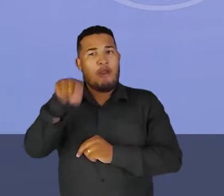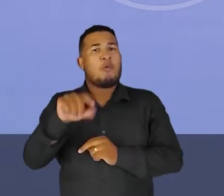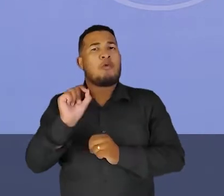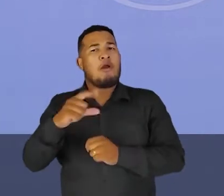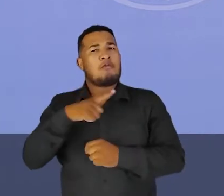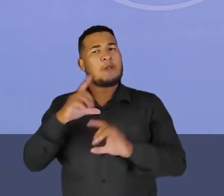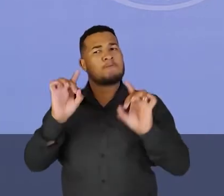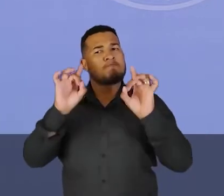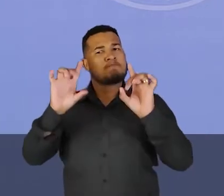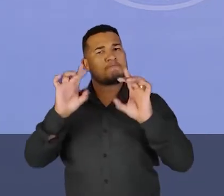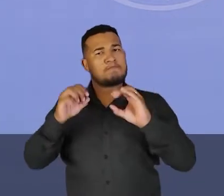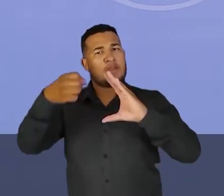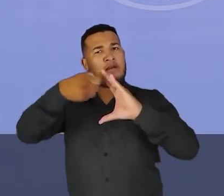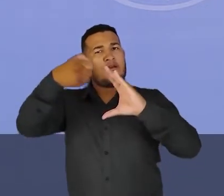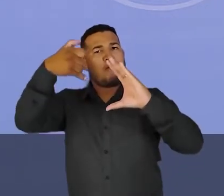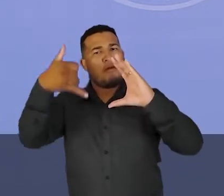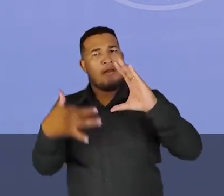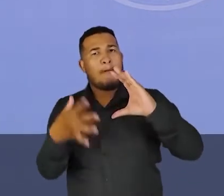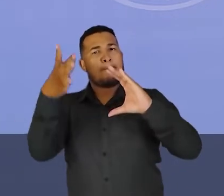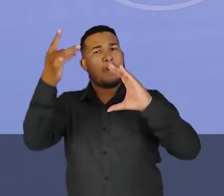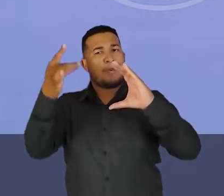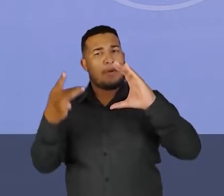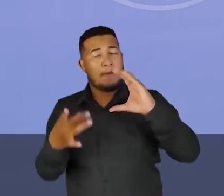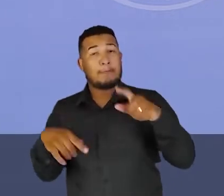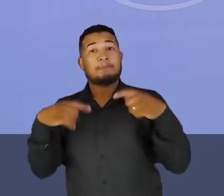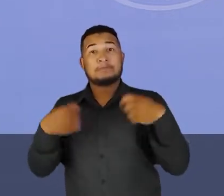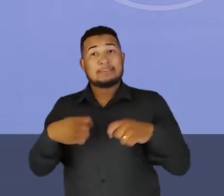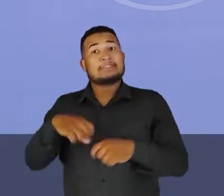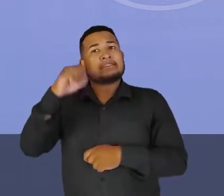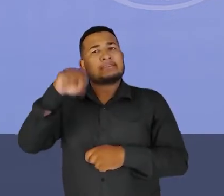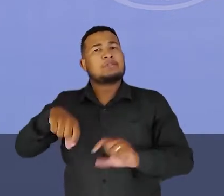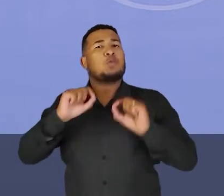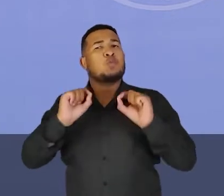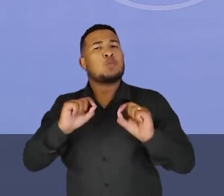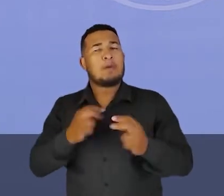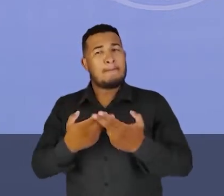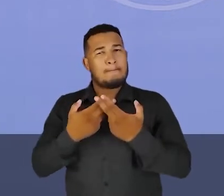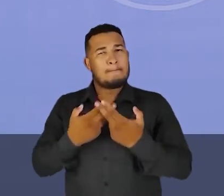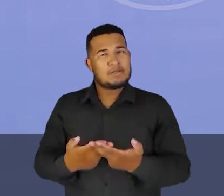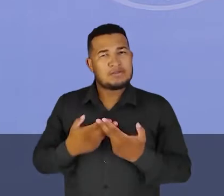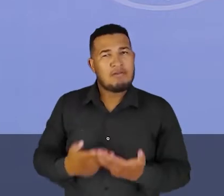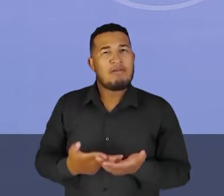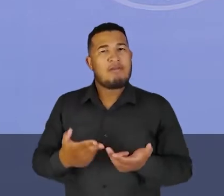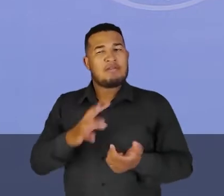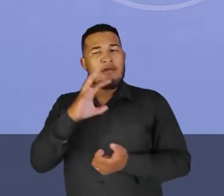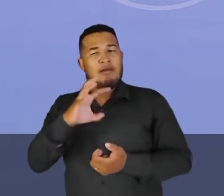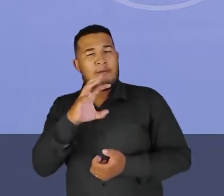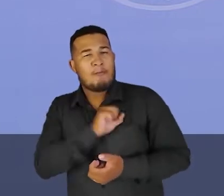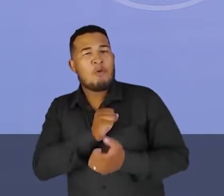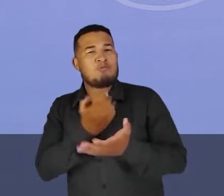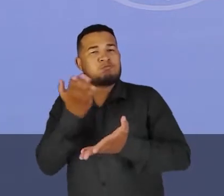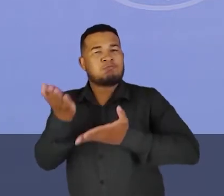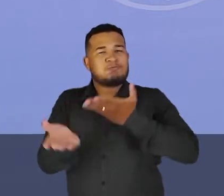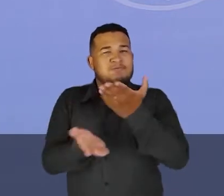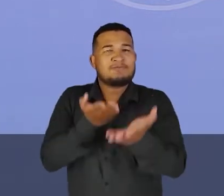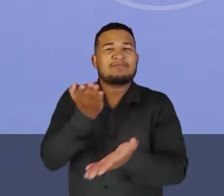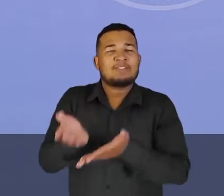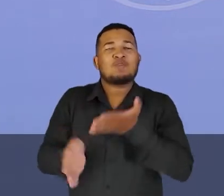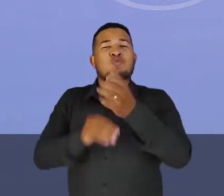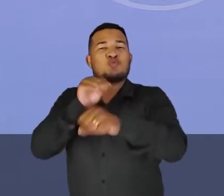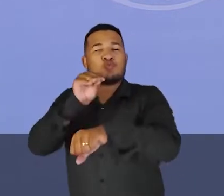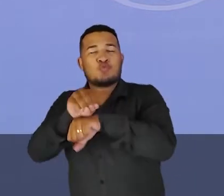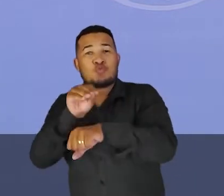suas particularidades e nós devemos sim ter paciência, tratá-los com amor, com carinho,